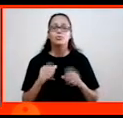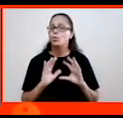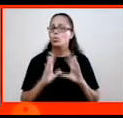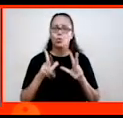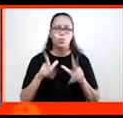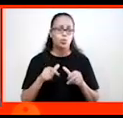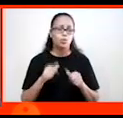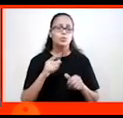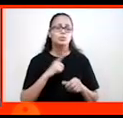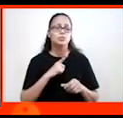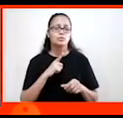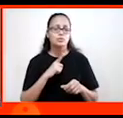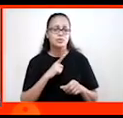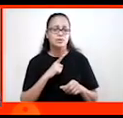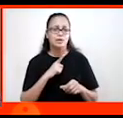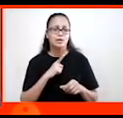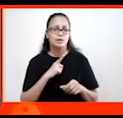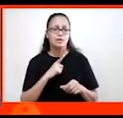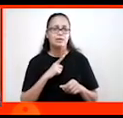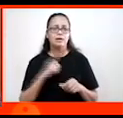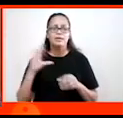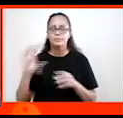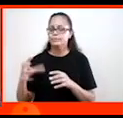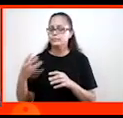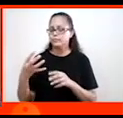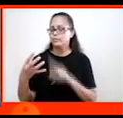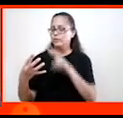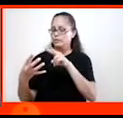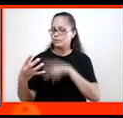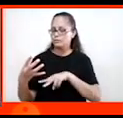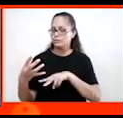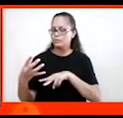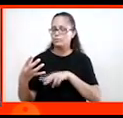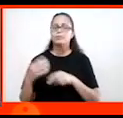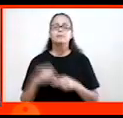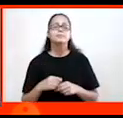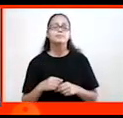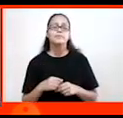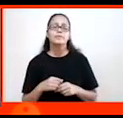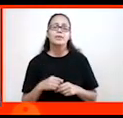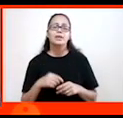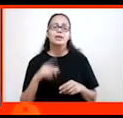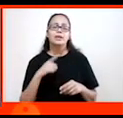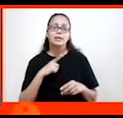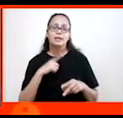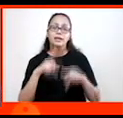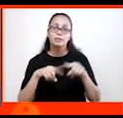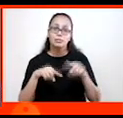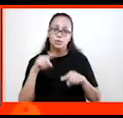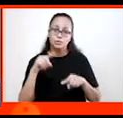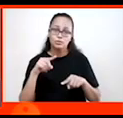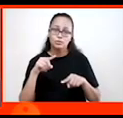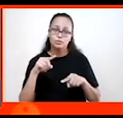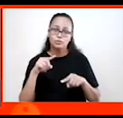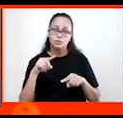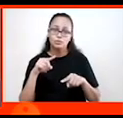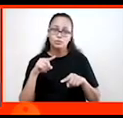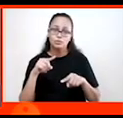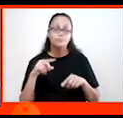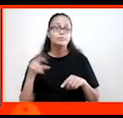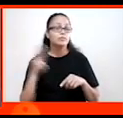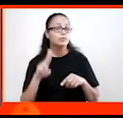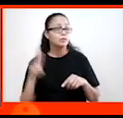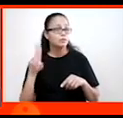foram produzidos, e lá a indicação do endereço da fábrica, certo? Alguns produtos que nós consumimos vêm